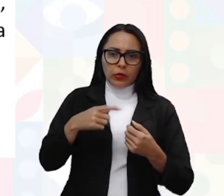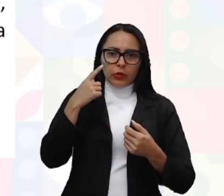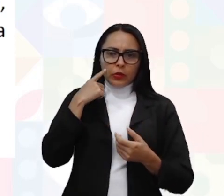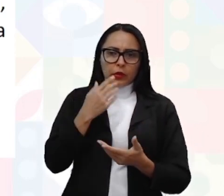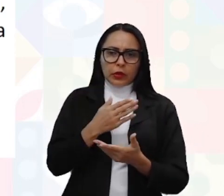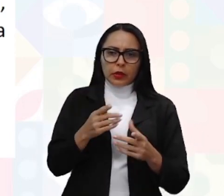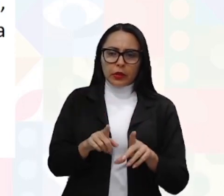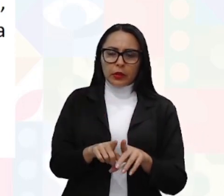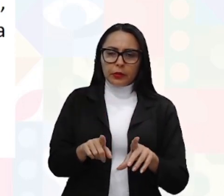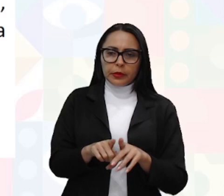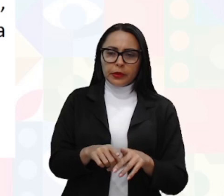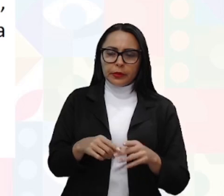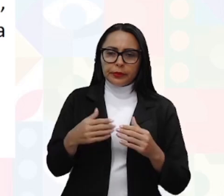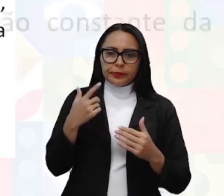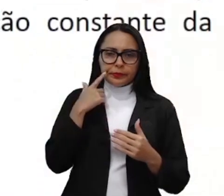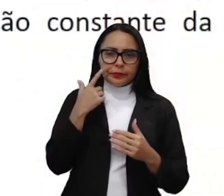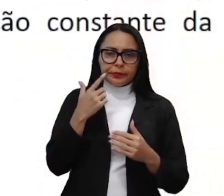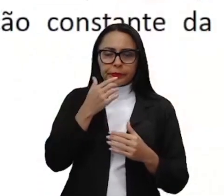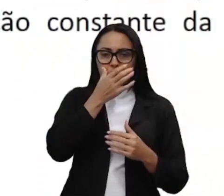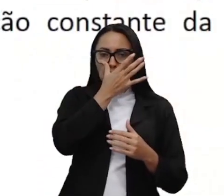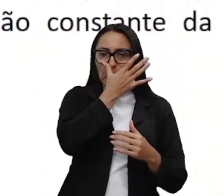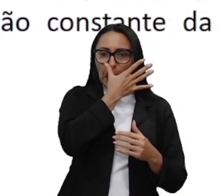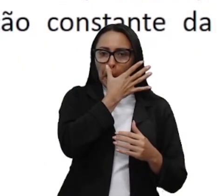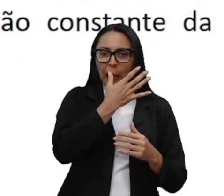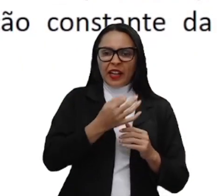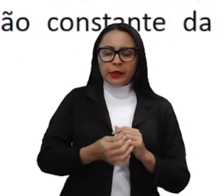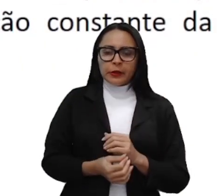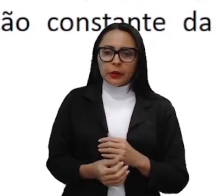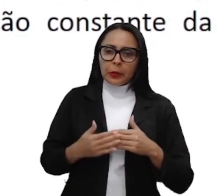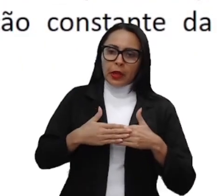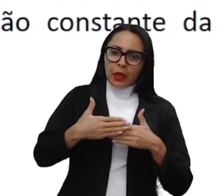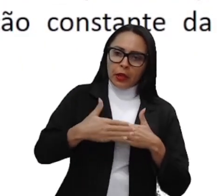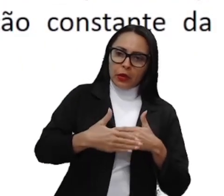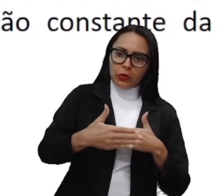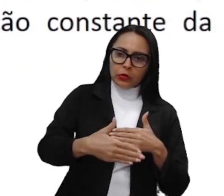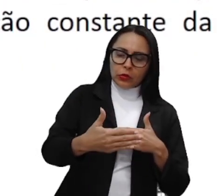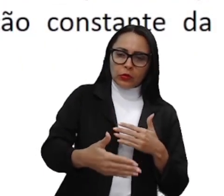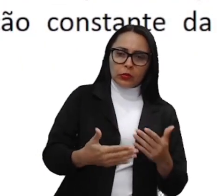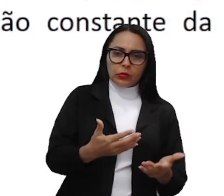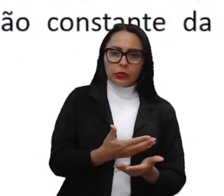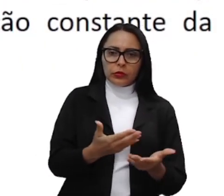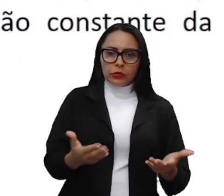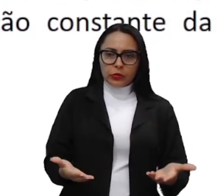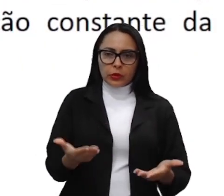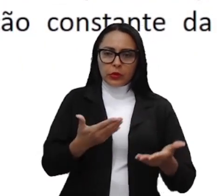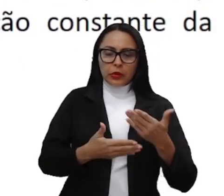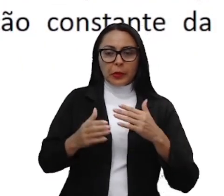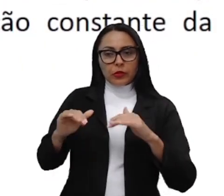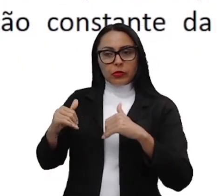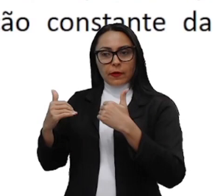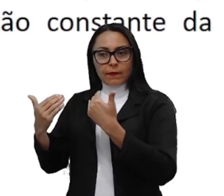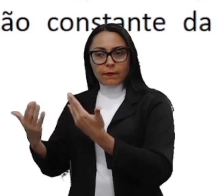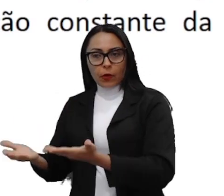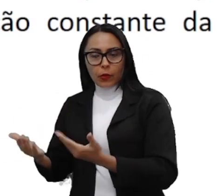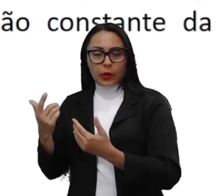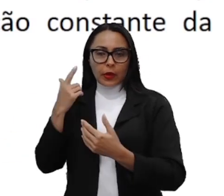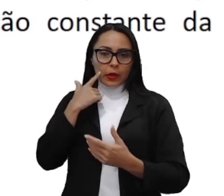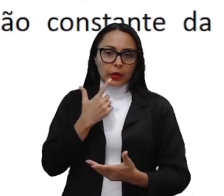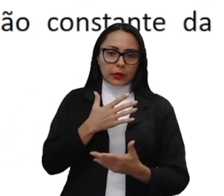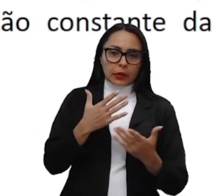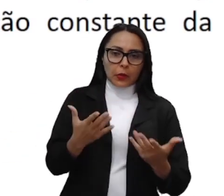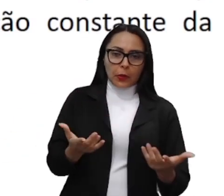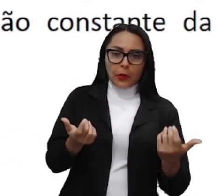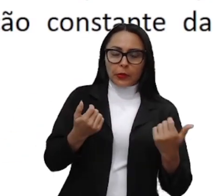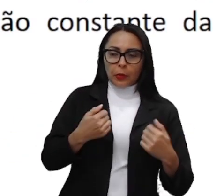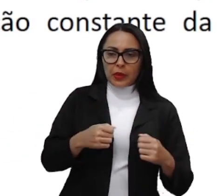em si, ou seja, também ao longo da cadeia, com os relacionamentos externos, sem falar da necessidade de